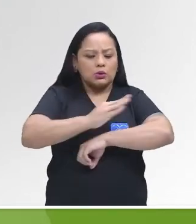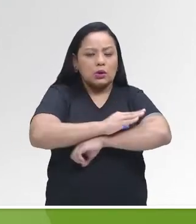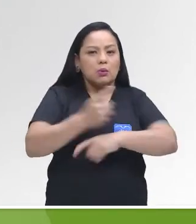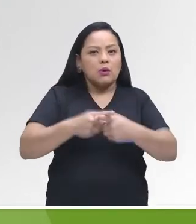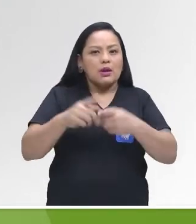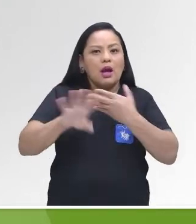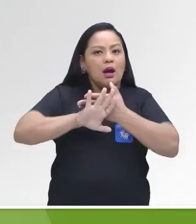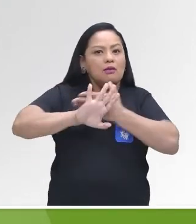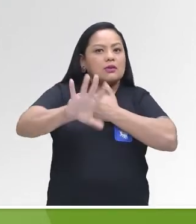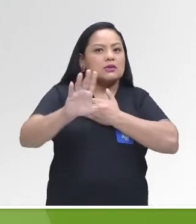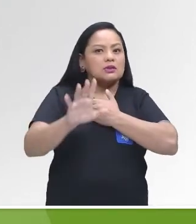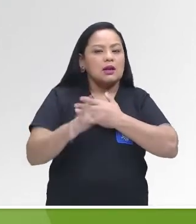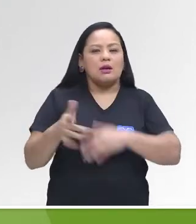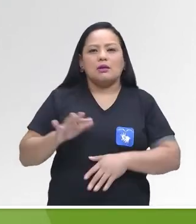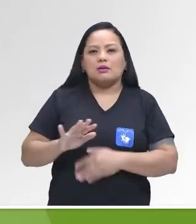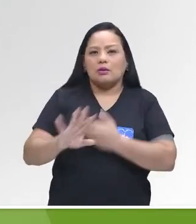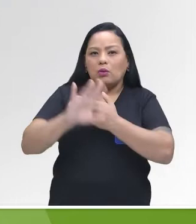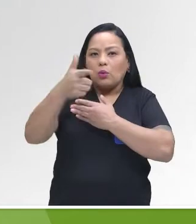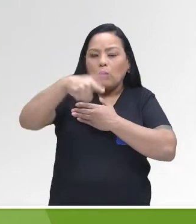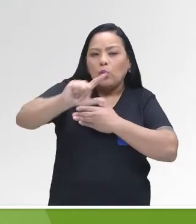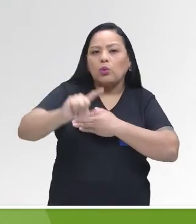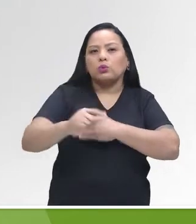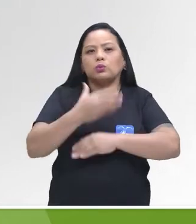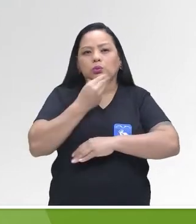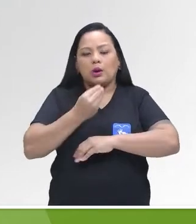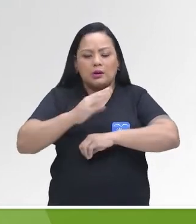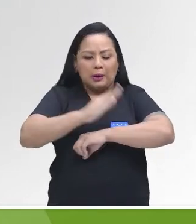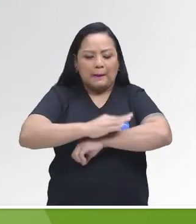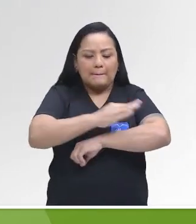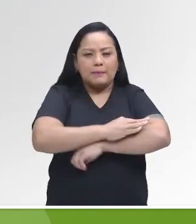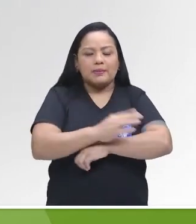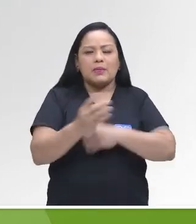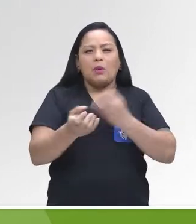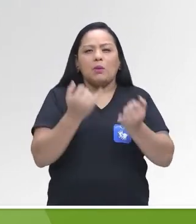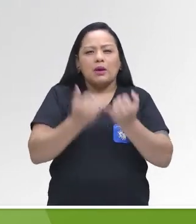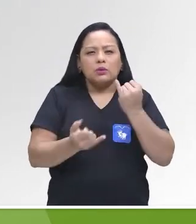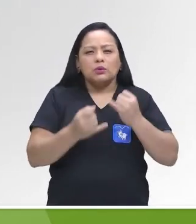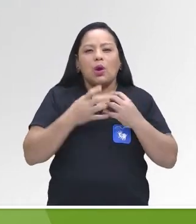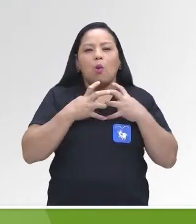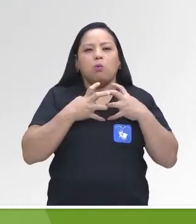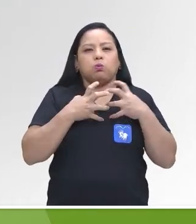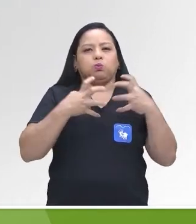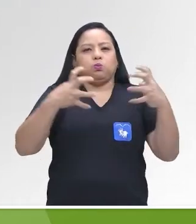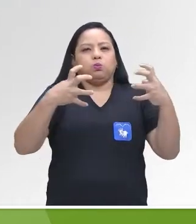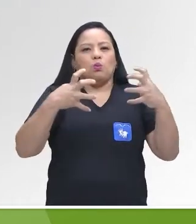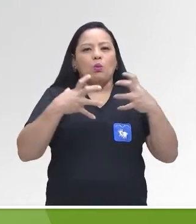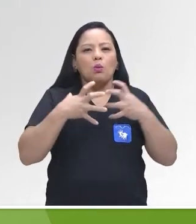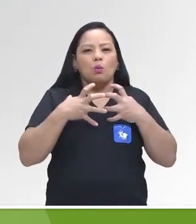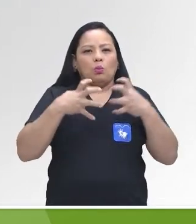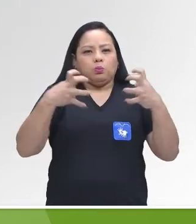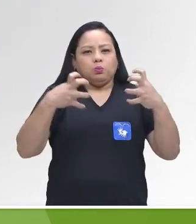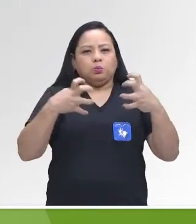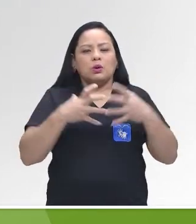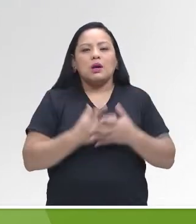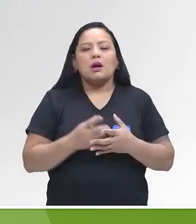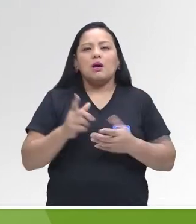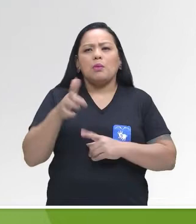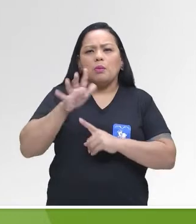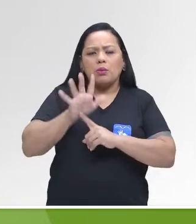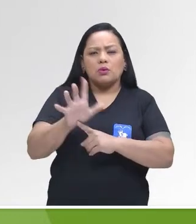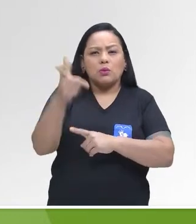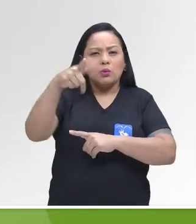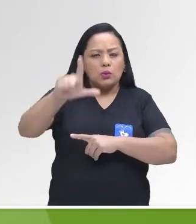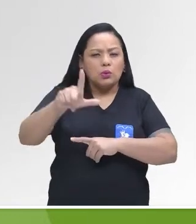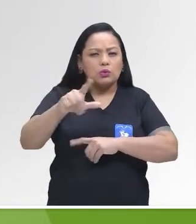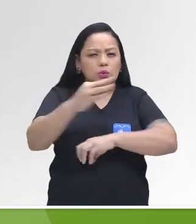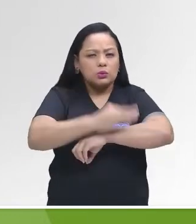outros machos. Então, ele já mostra ali no coachá dele, eles mostram, o outro sapo já